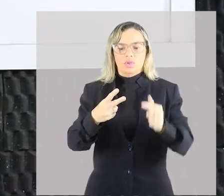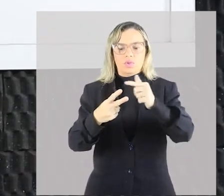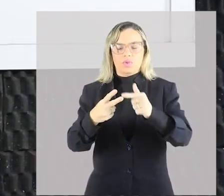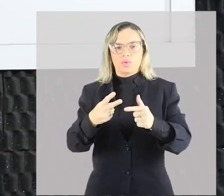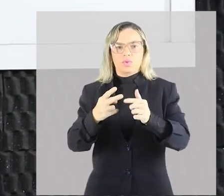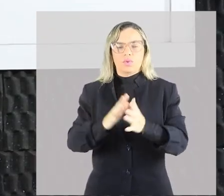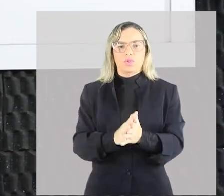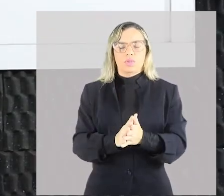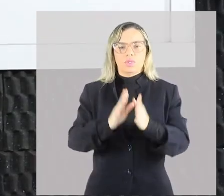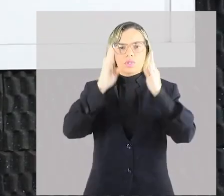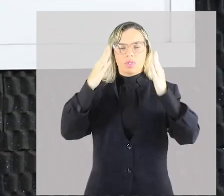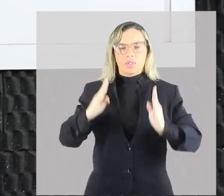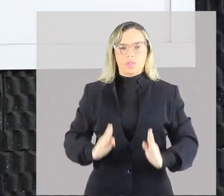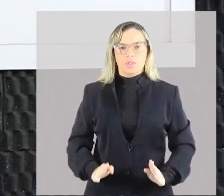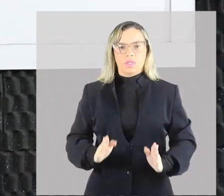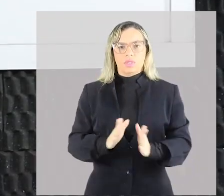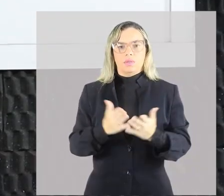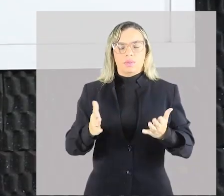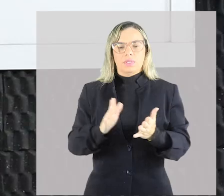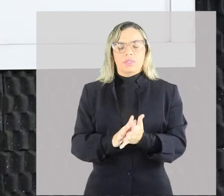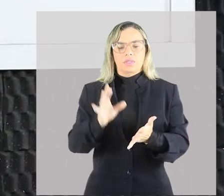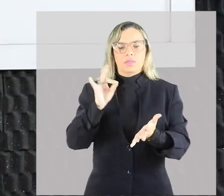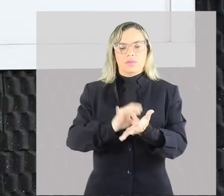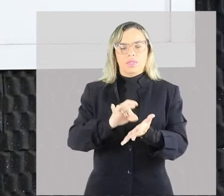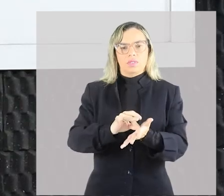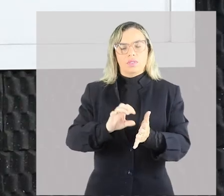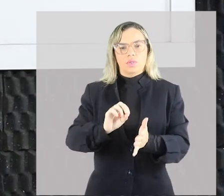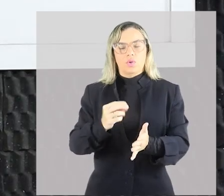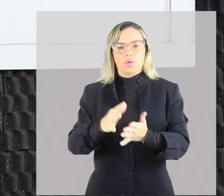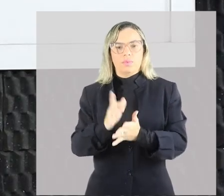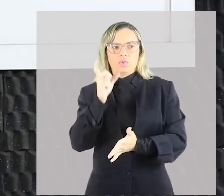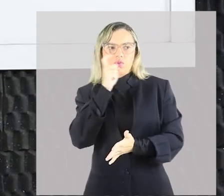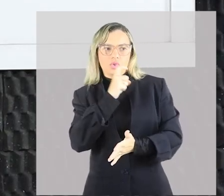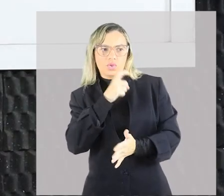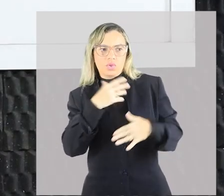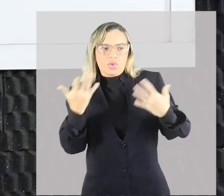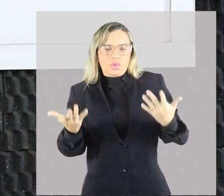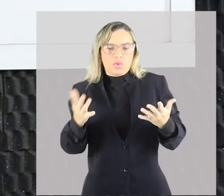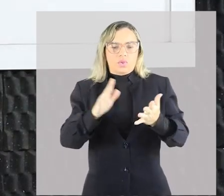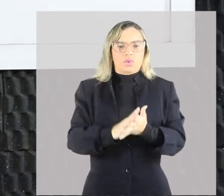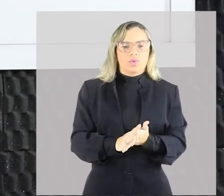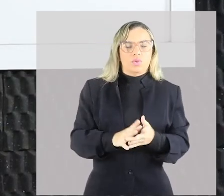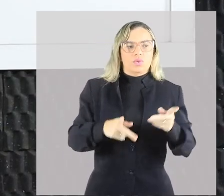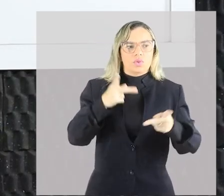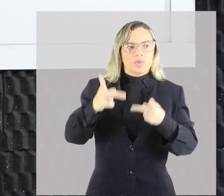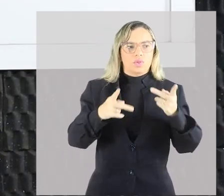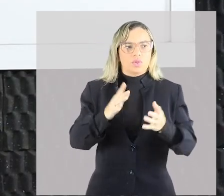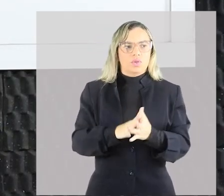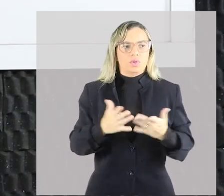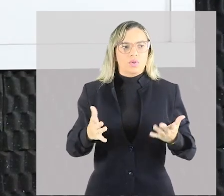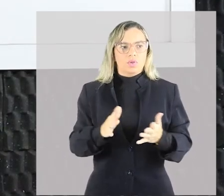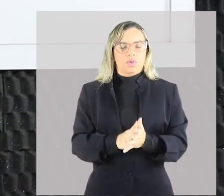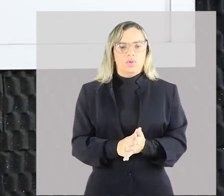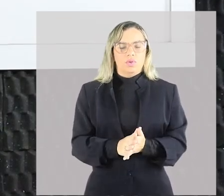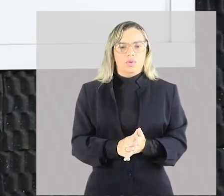que eu estou falando. Eu vou dizer aqui, turma, que o 2 entre chaves